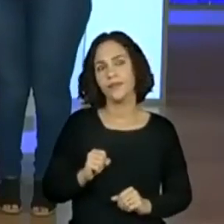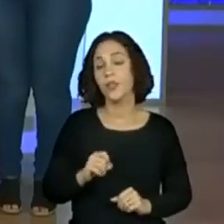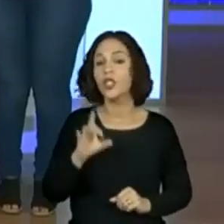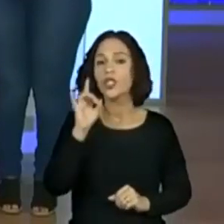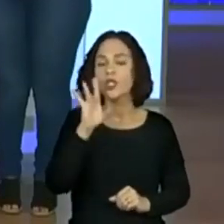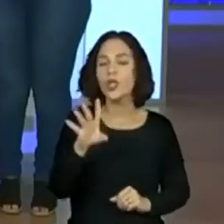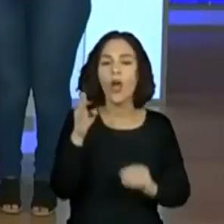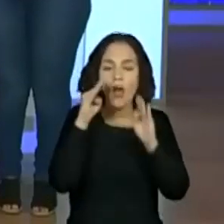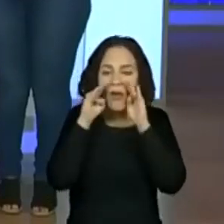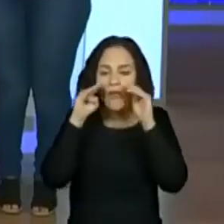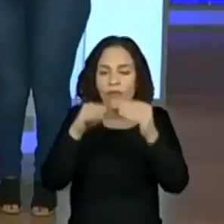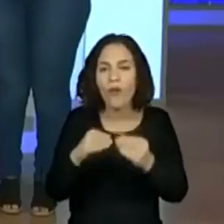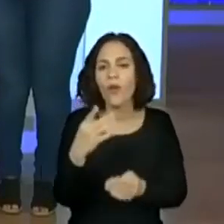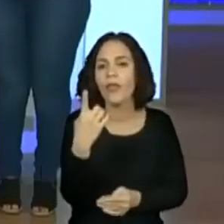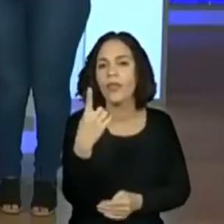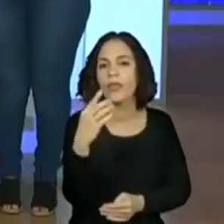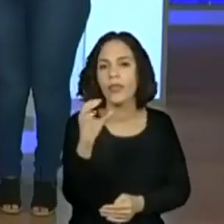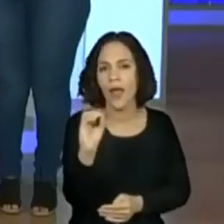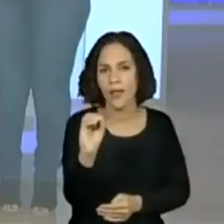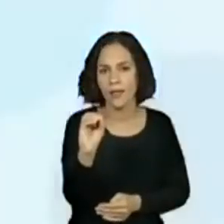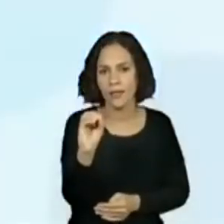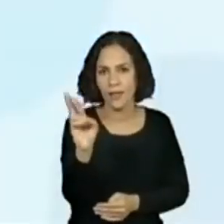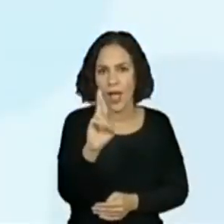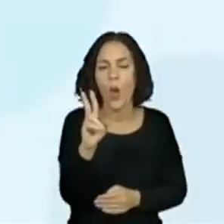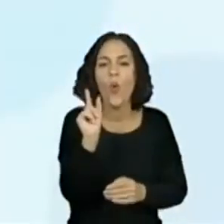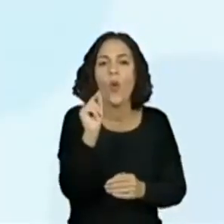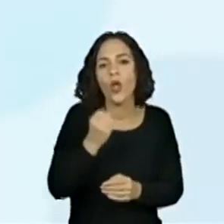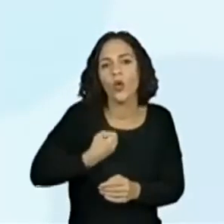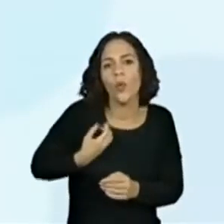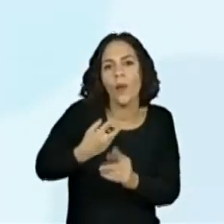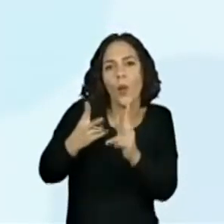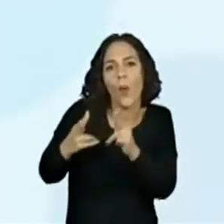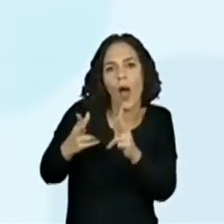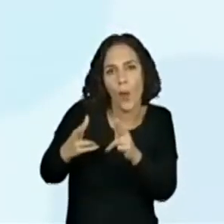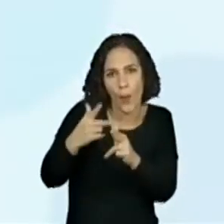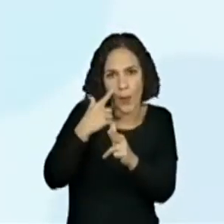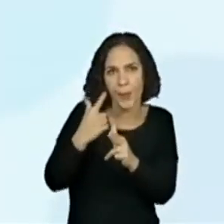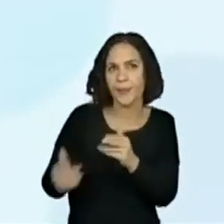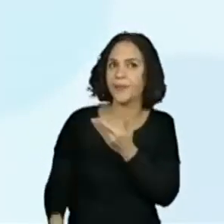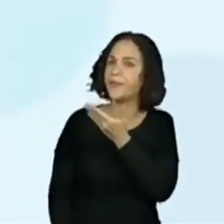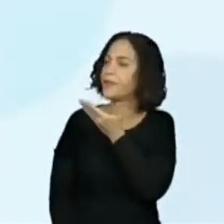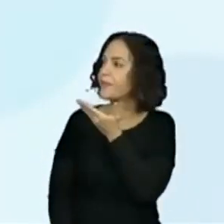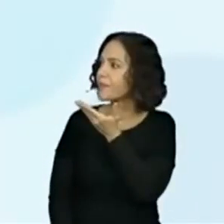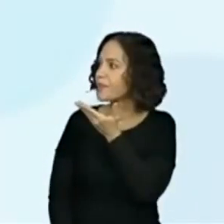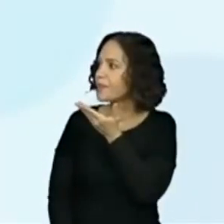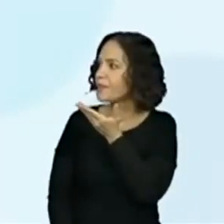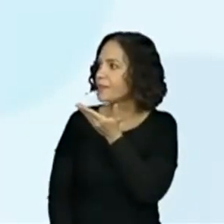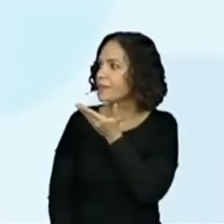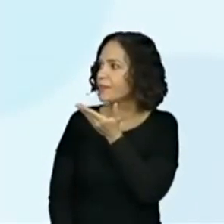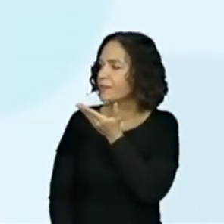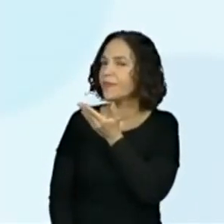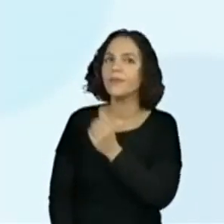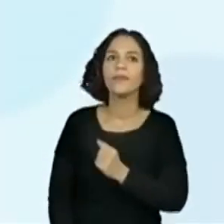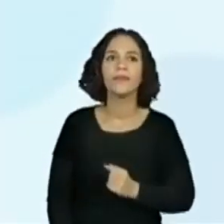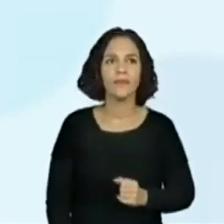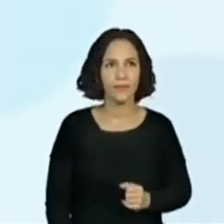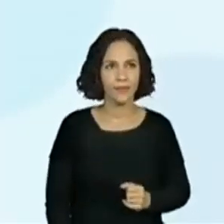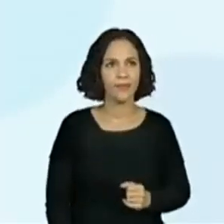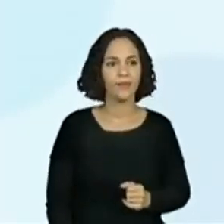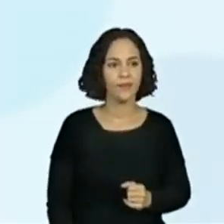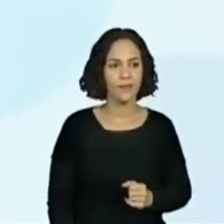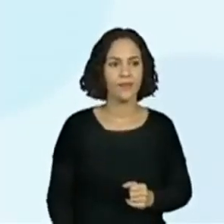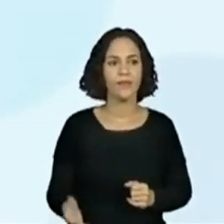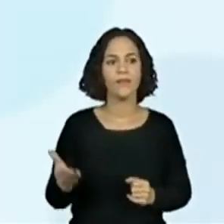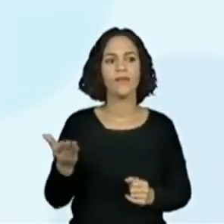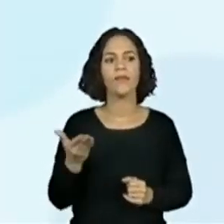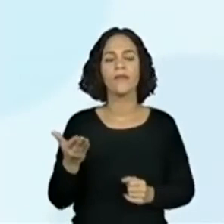vamos pegar da mesma referência, ó. Aqui que eu marquei, ó. Vamos fazer de novo, que agora tá em tela cheia, fica